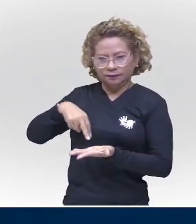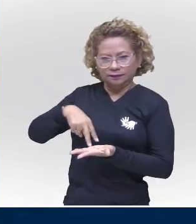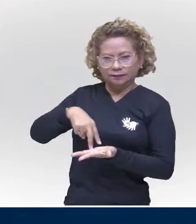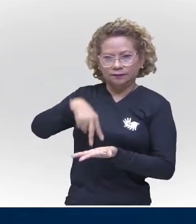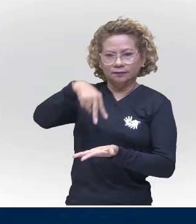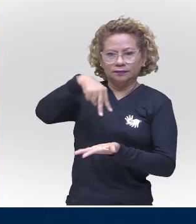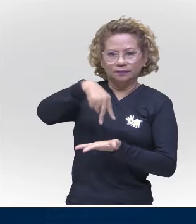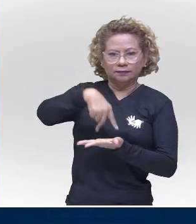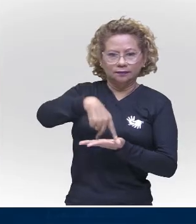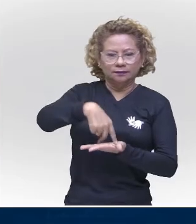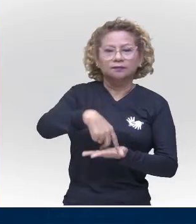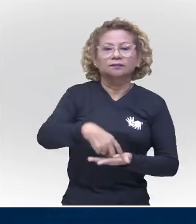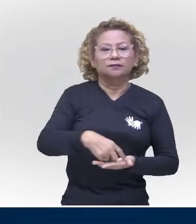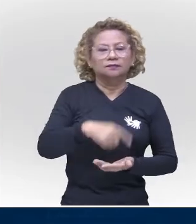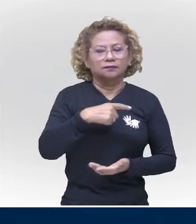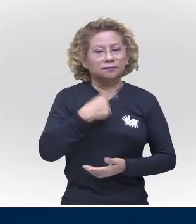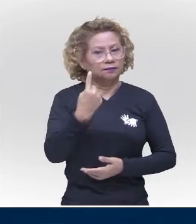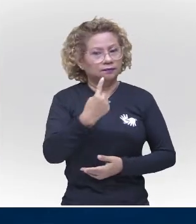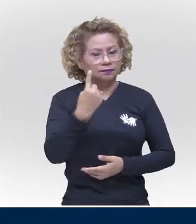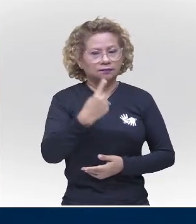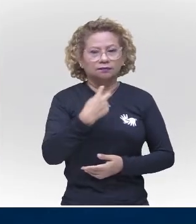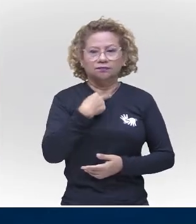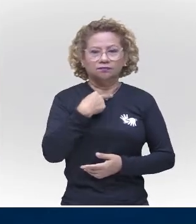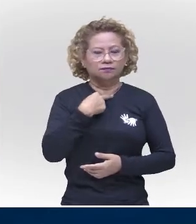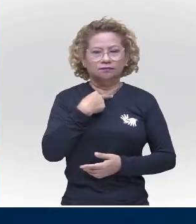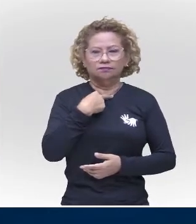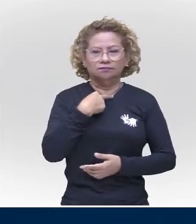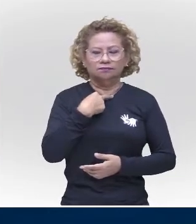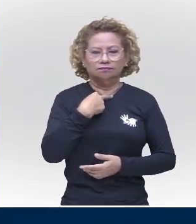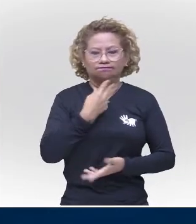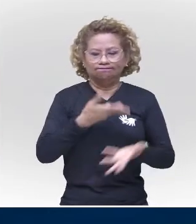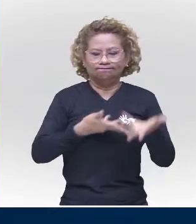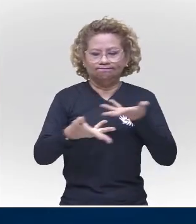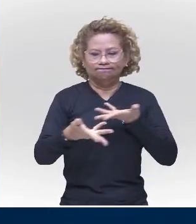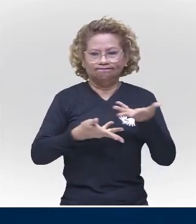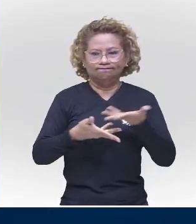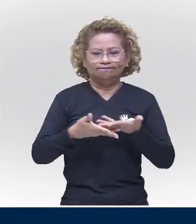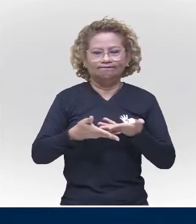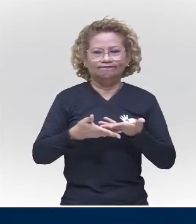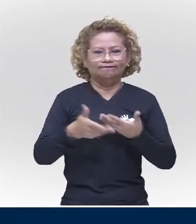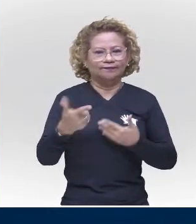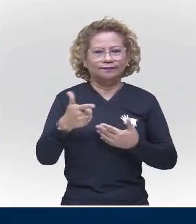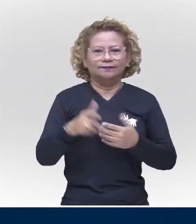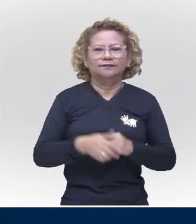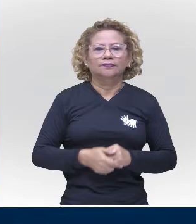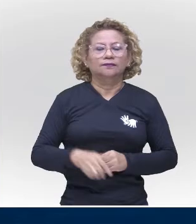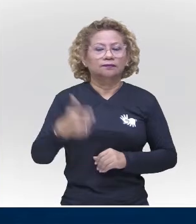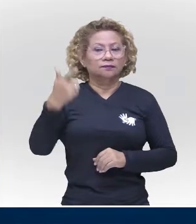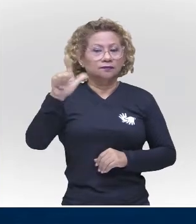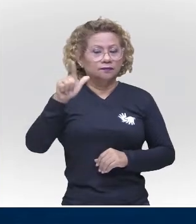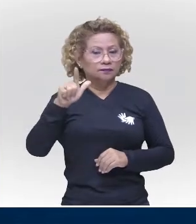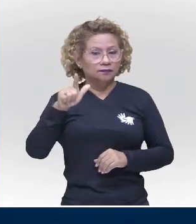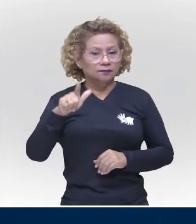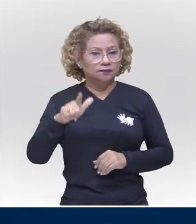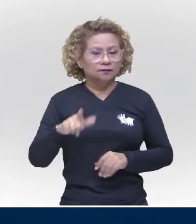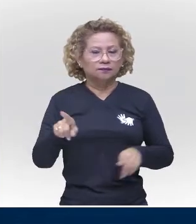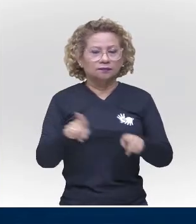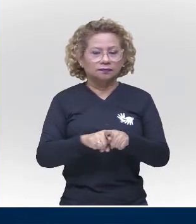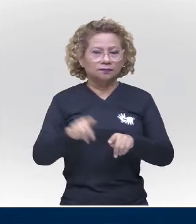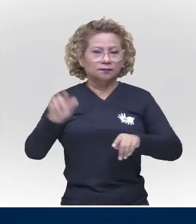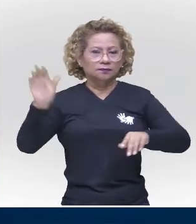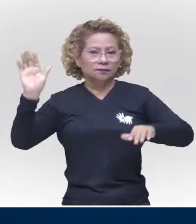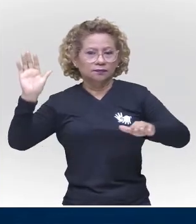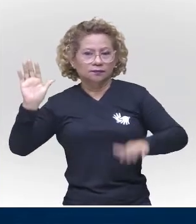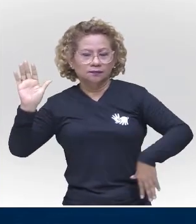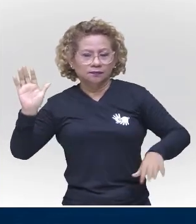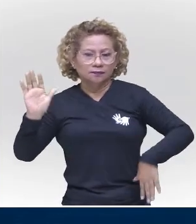tá? Nós temos natação, que também é outro esporte que não sofre, que eu não sofro interferência do meu